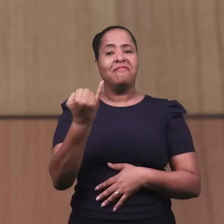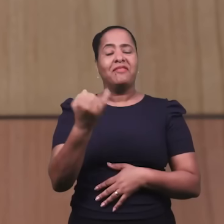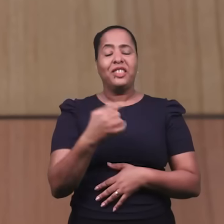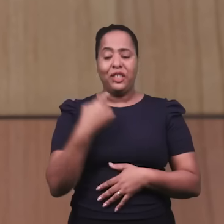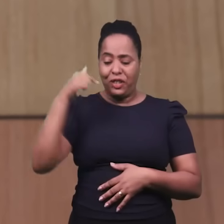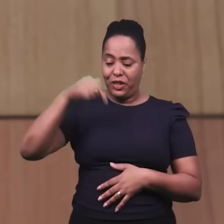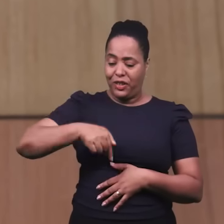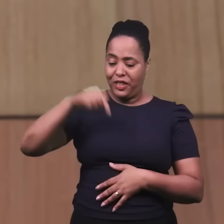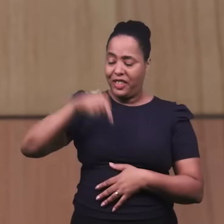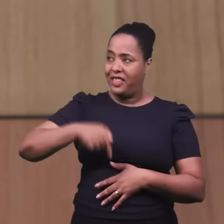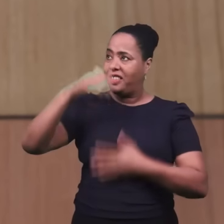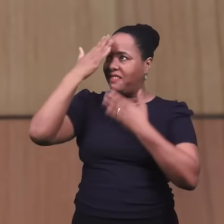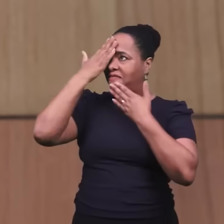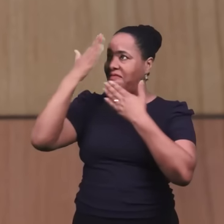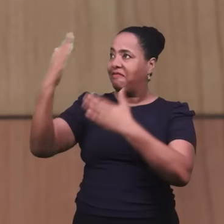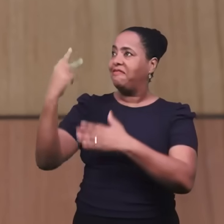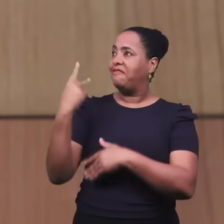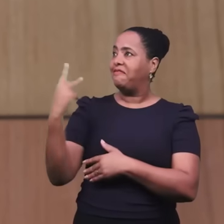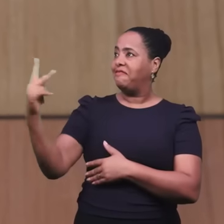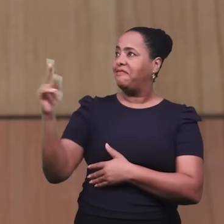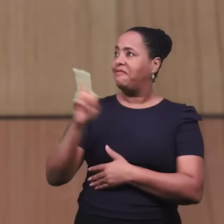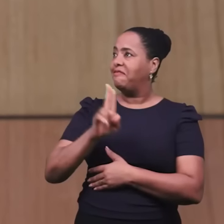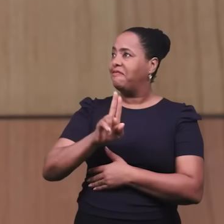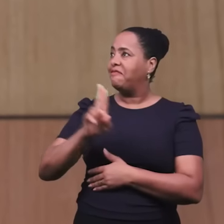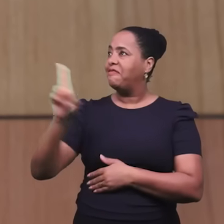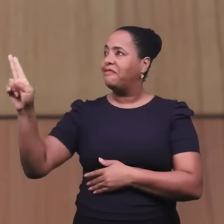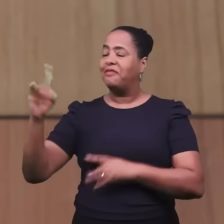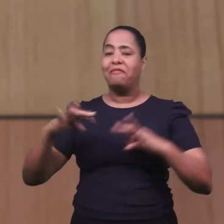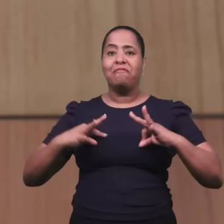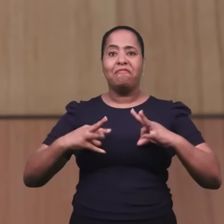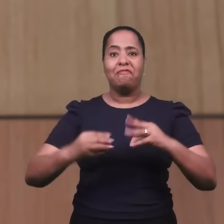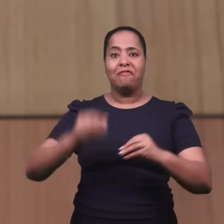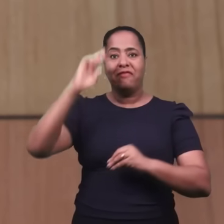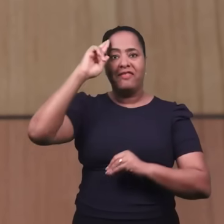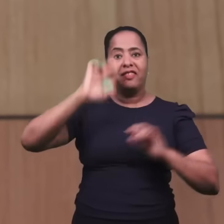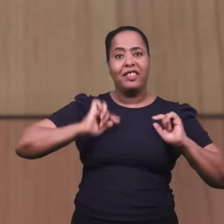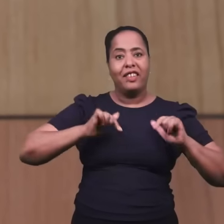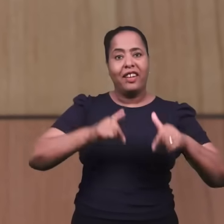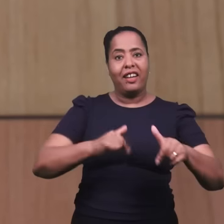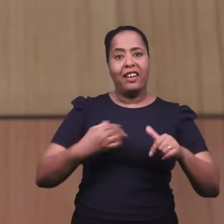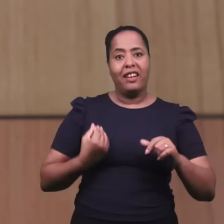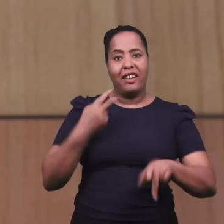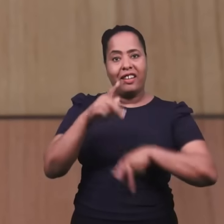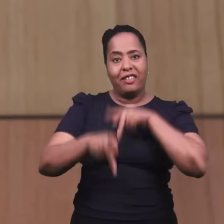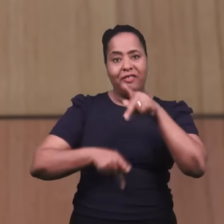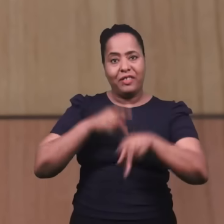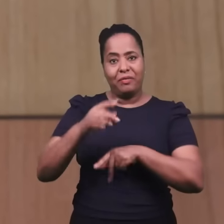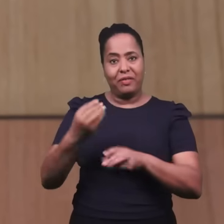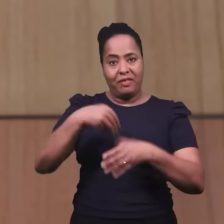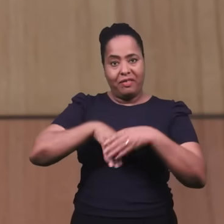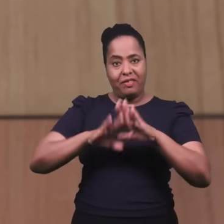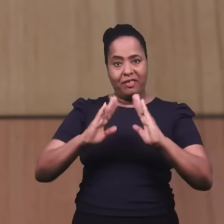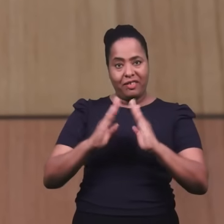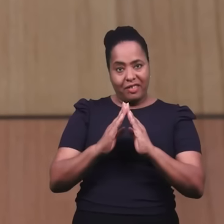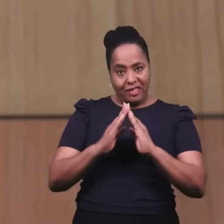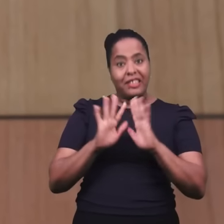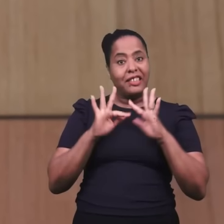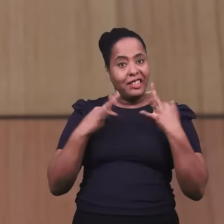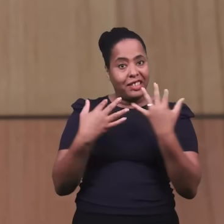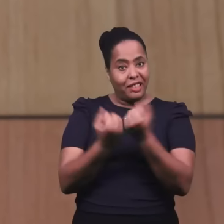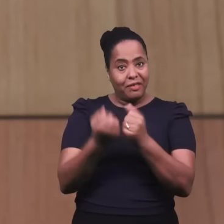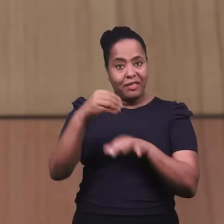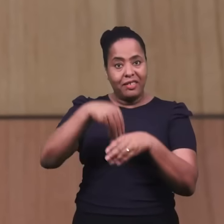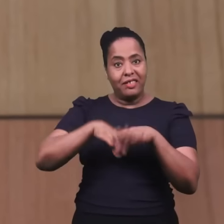estar aqui para glorificar o Teu nome, por aquilo que o Senhor tem realizado na vida do Teu povo, no nosso lar, na nossa família,